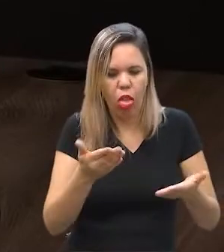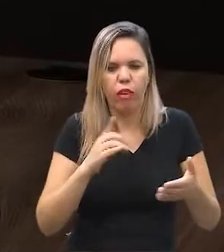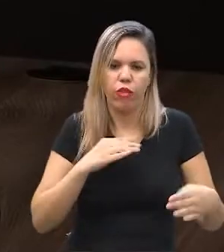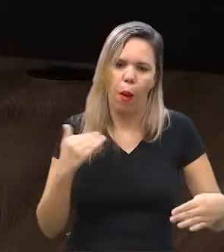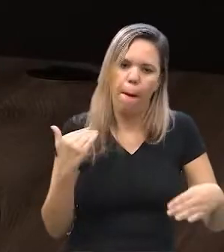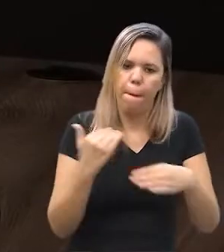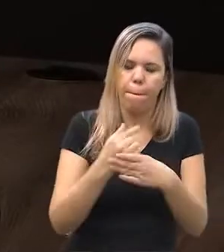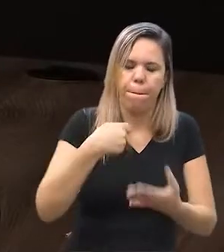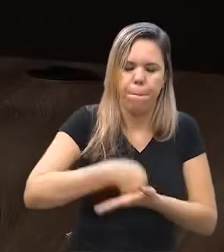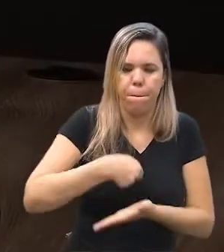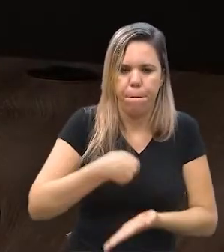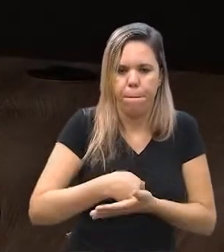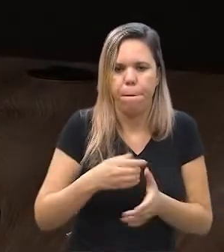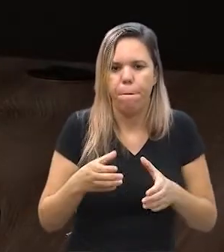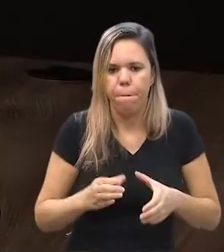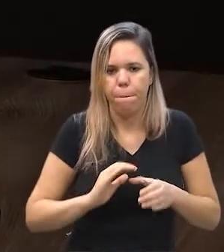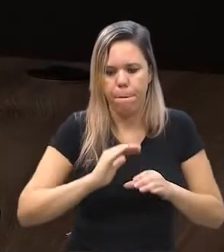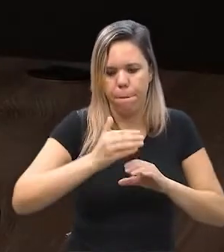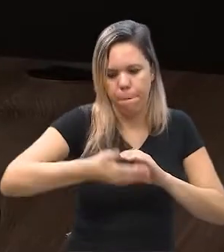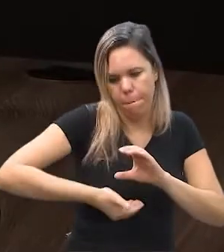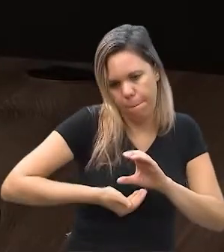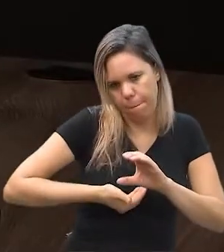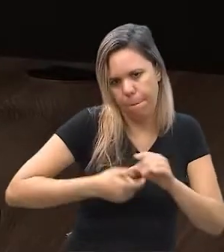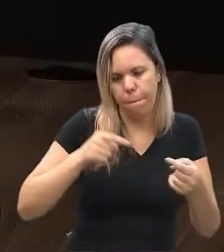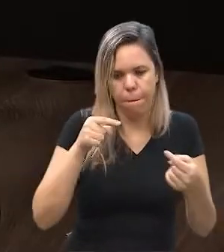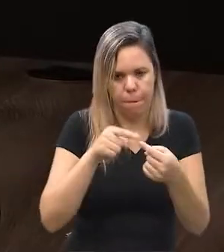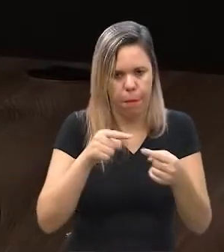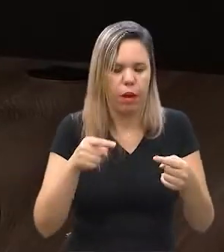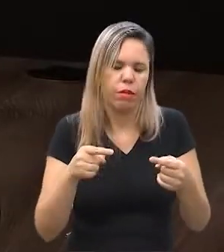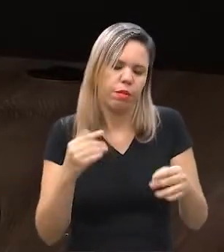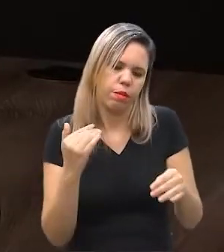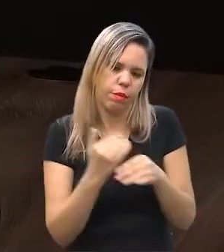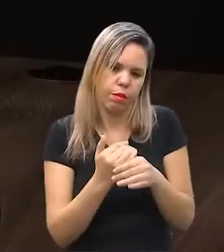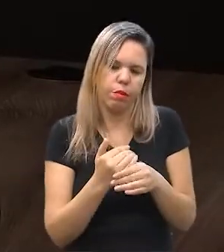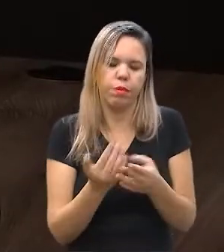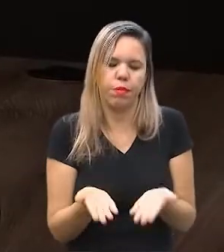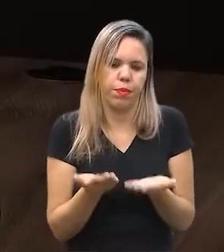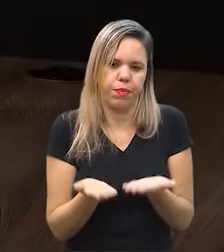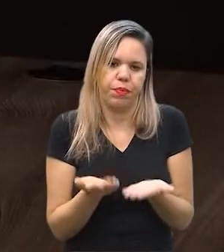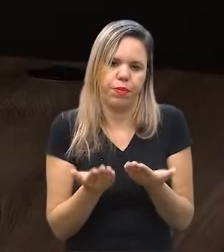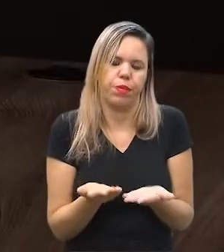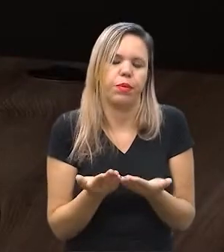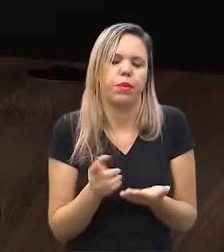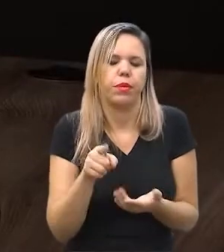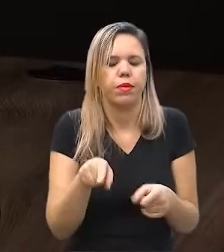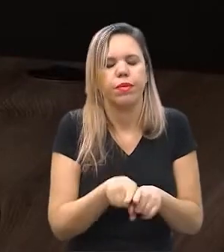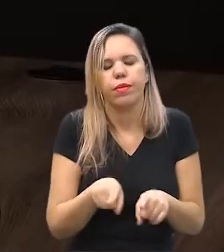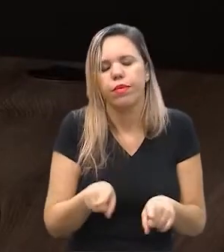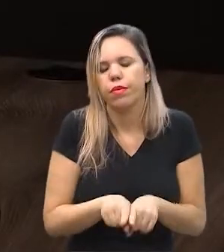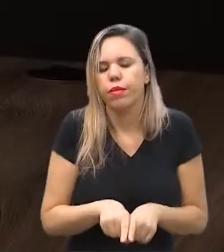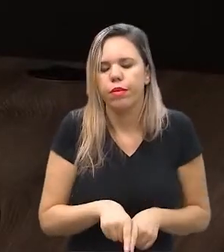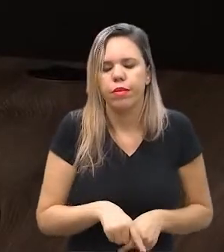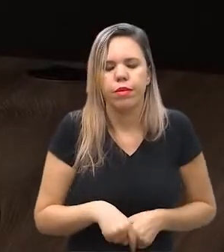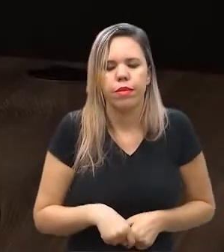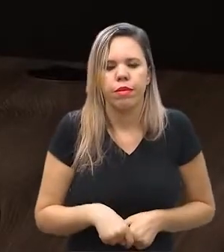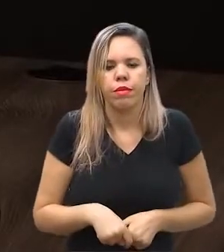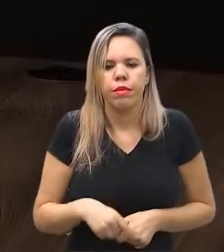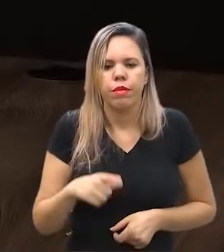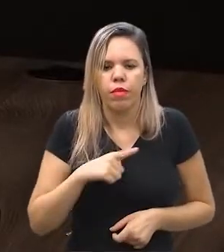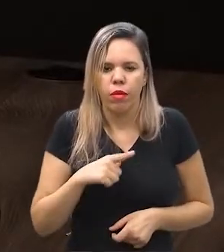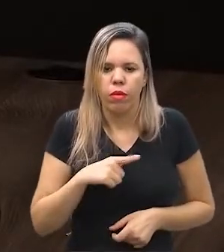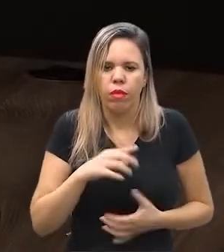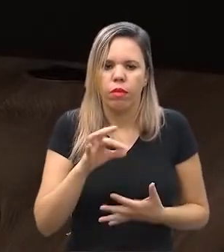padronizar também essa embalagem, padronizar a pesagem. Isso também tem